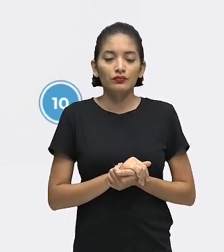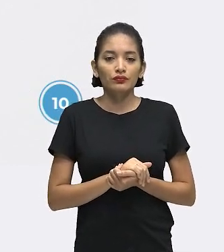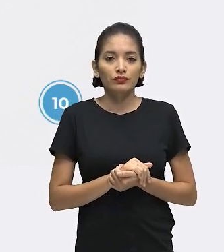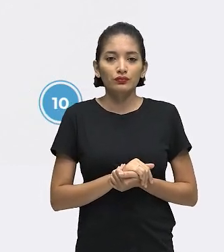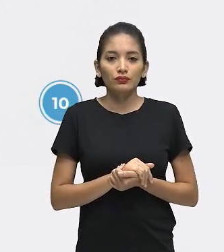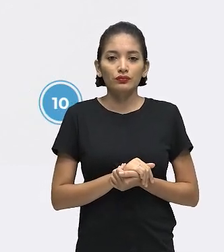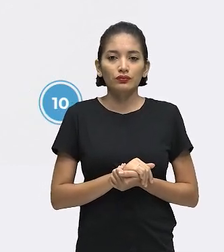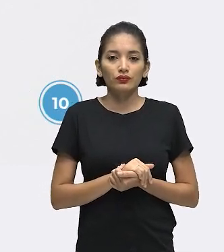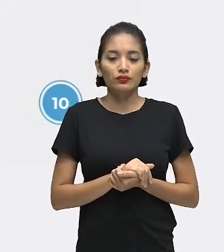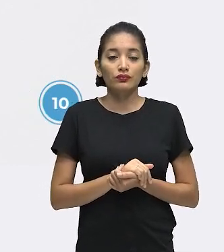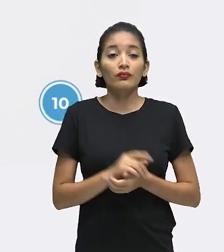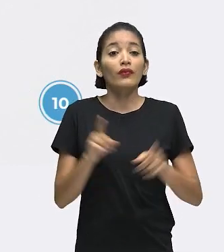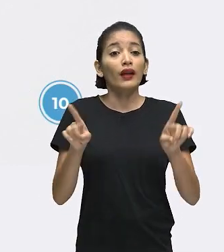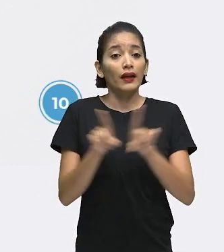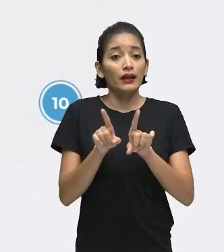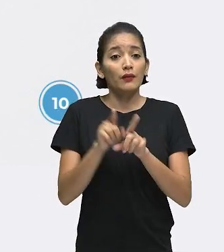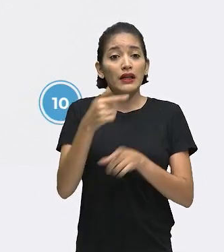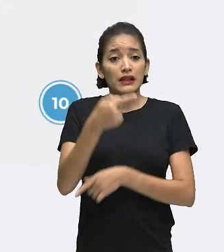O